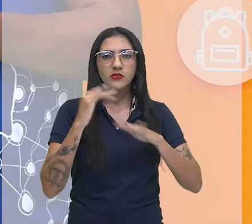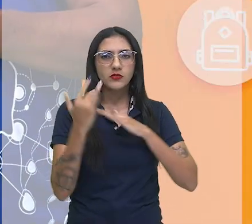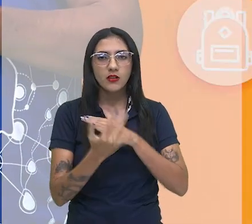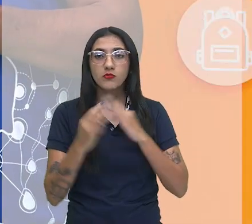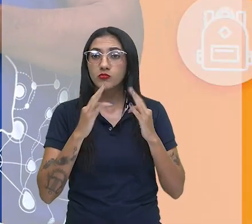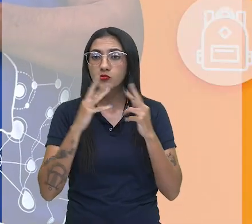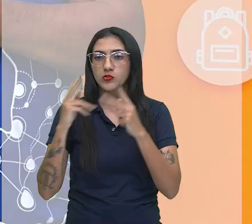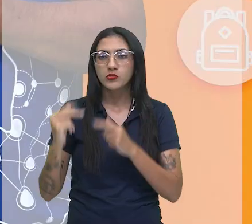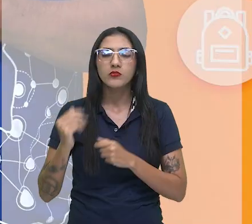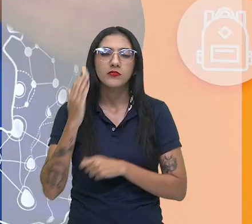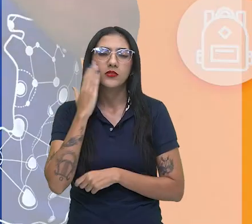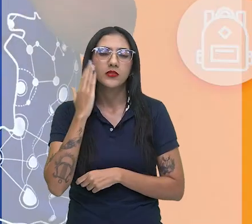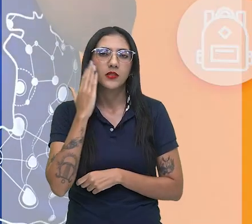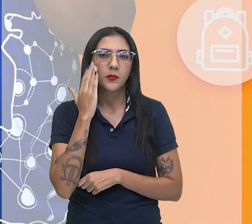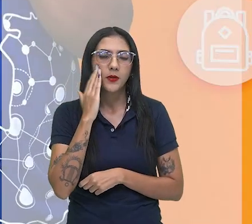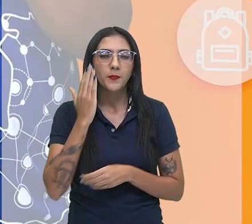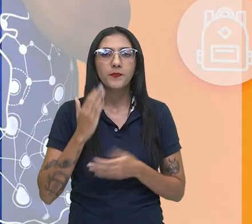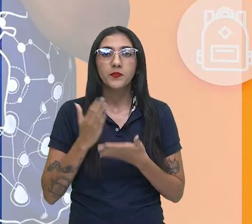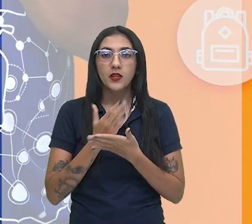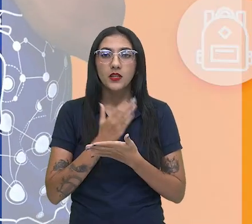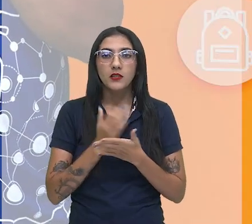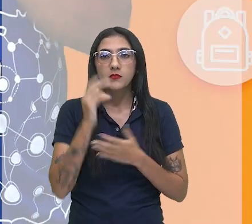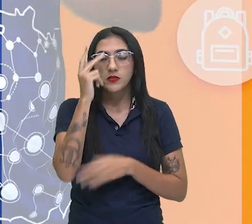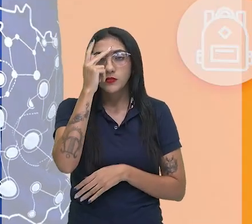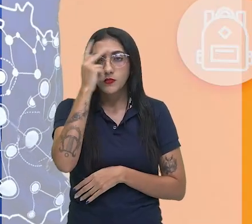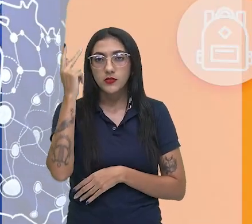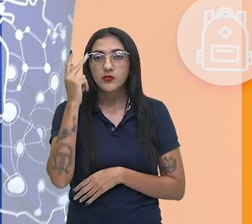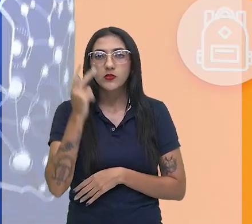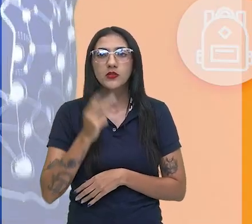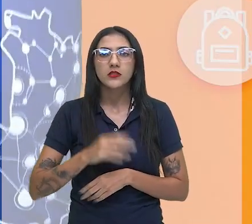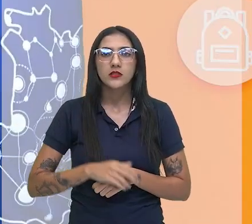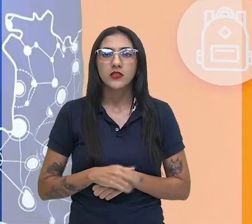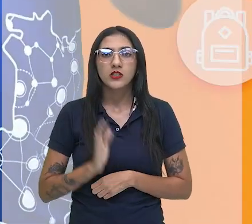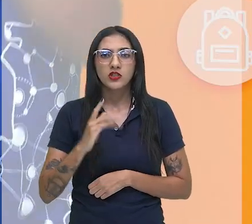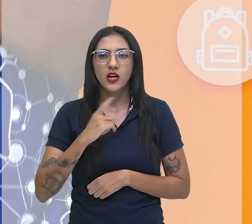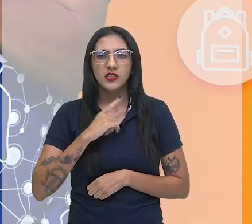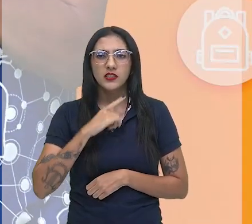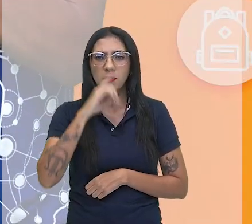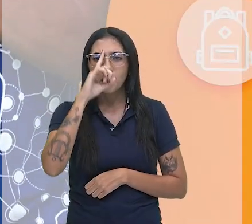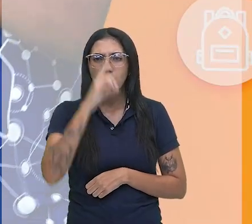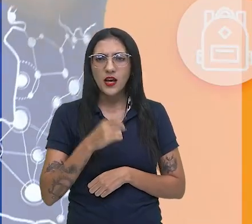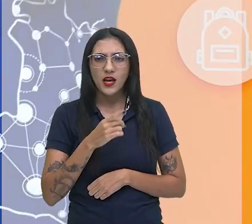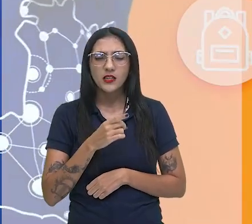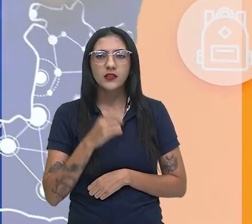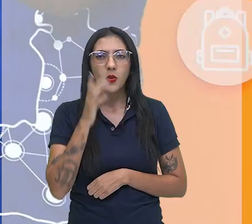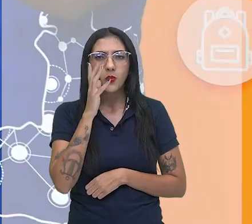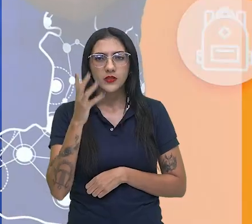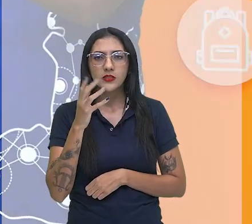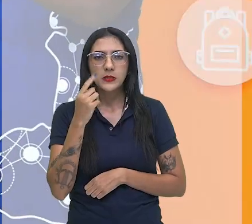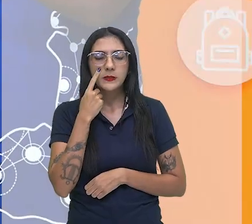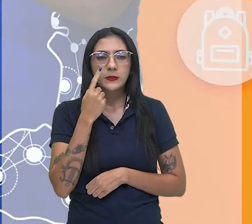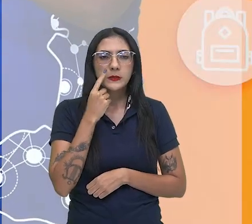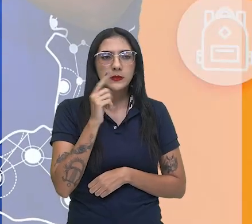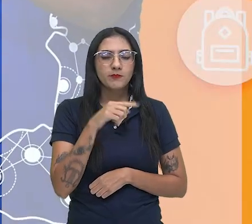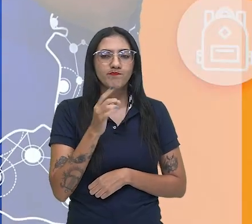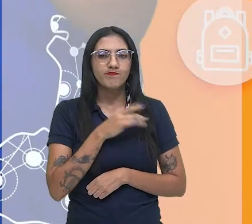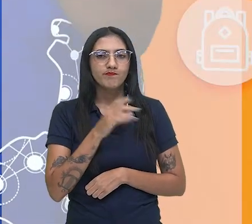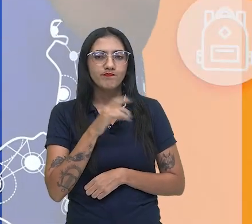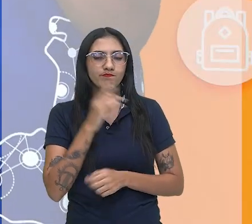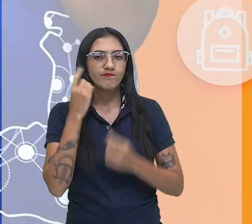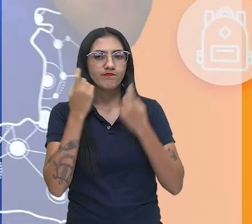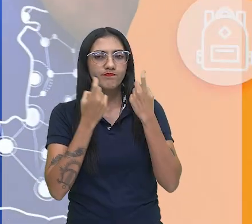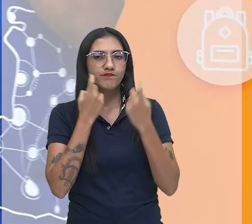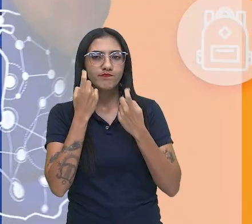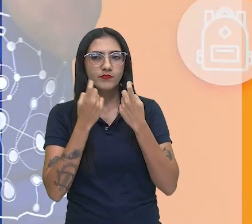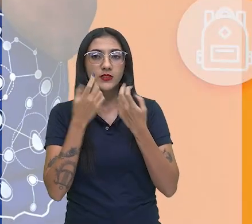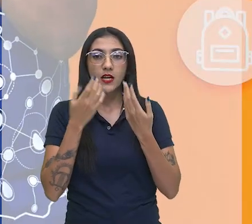tomar conhecimento. E as pessoas que estavam mandando ficam com medo, porque estão aparecendo na televisão agora, olha. As